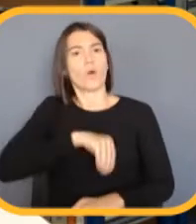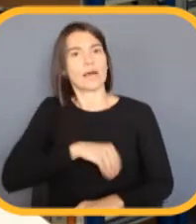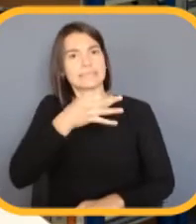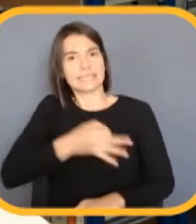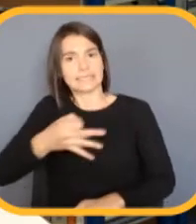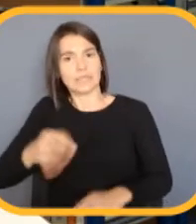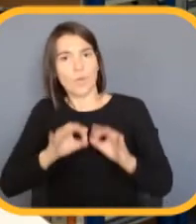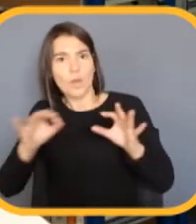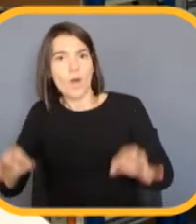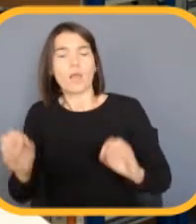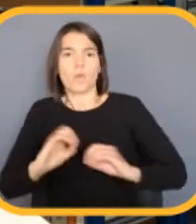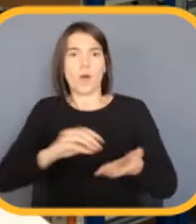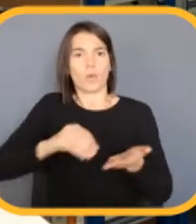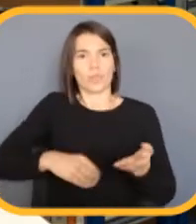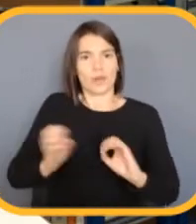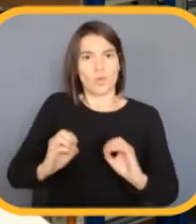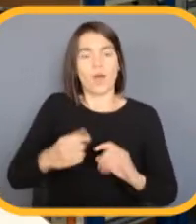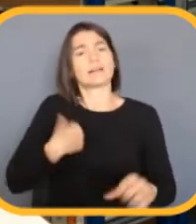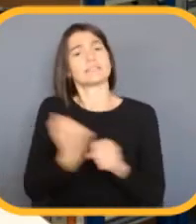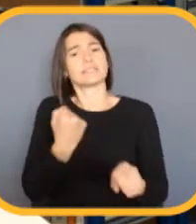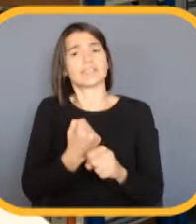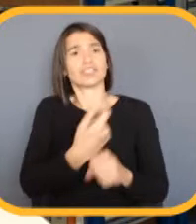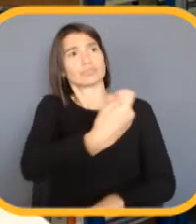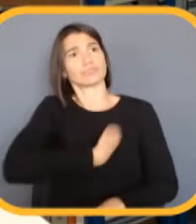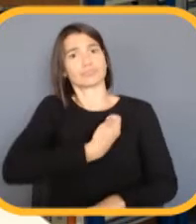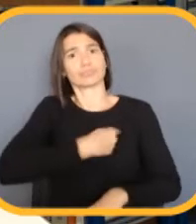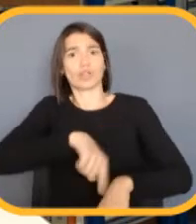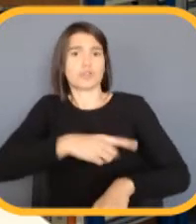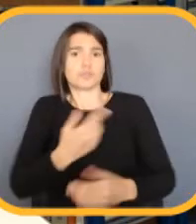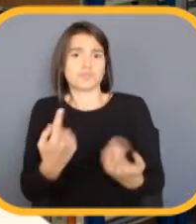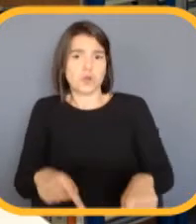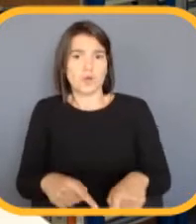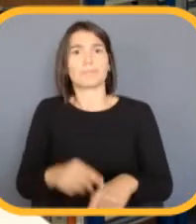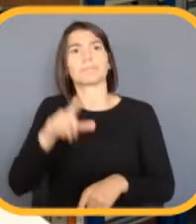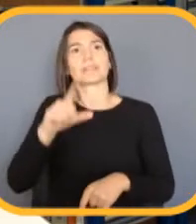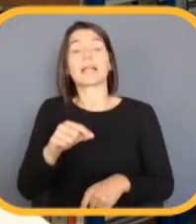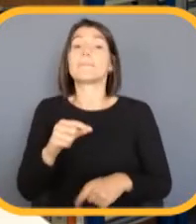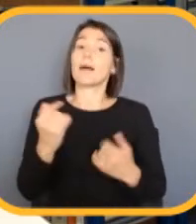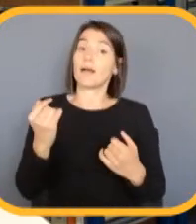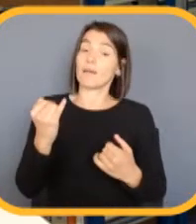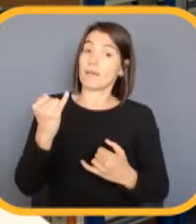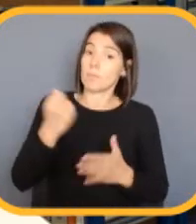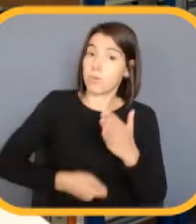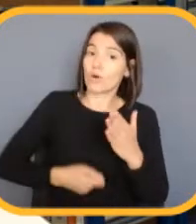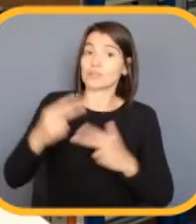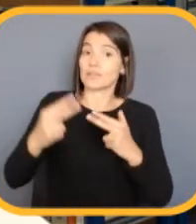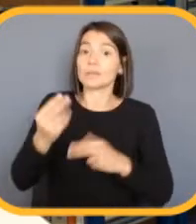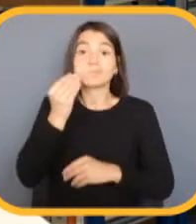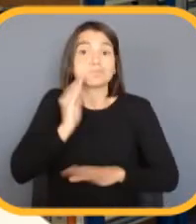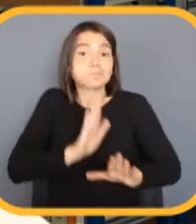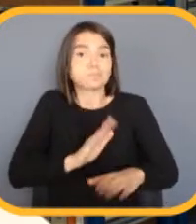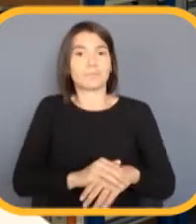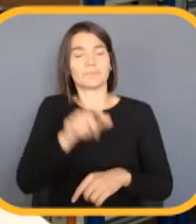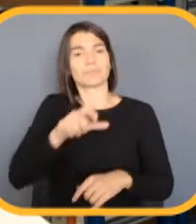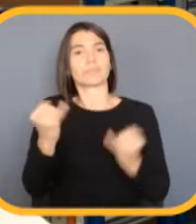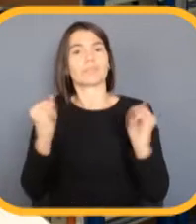rendimento fixo. Prestam serviços em troca de uma remuneração e têm um enquadramento fiscal próprio. Os trabalhadores